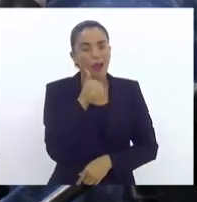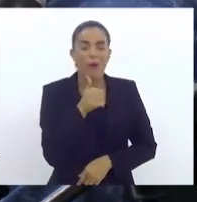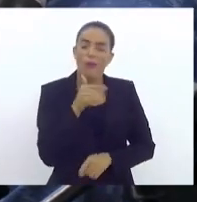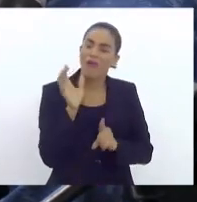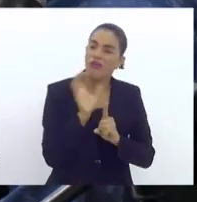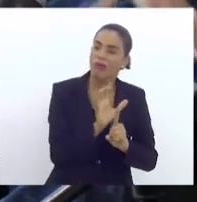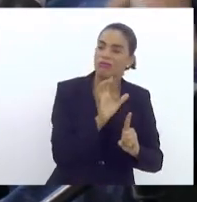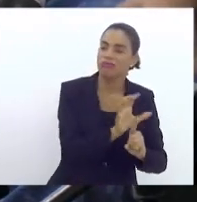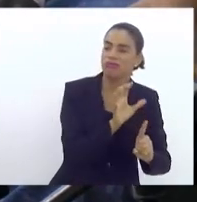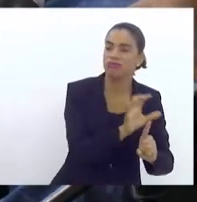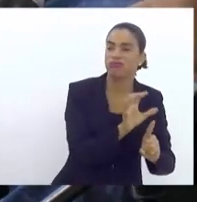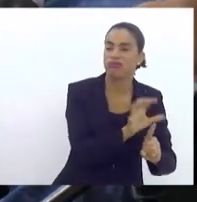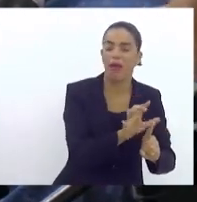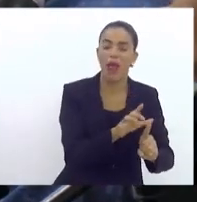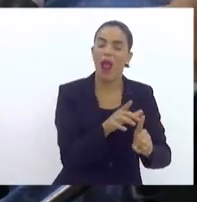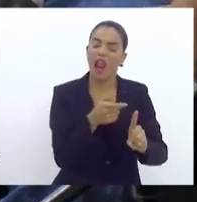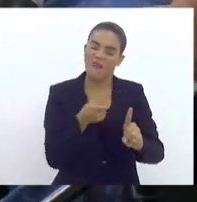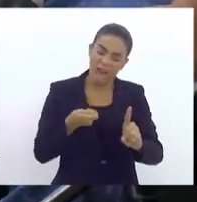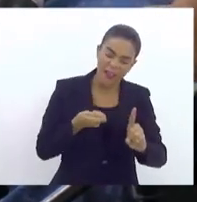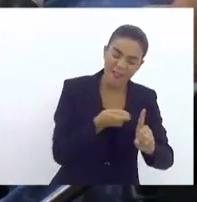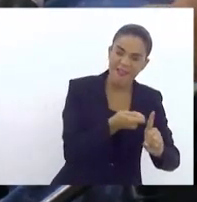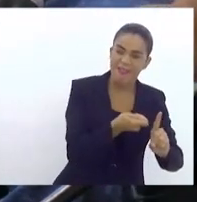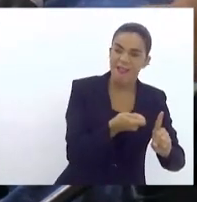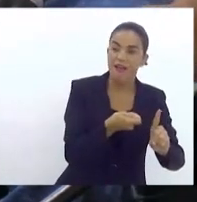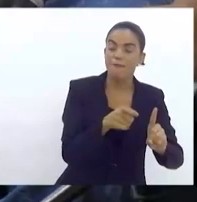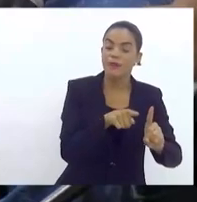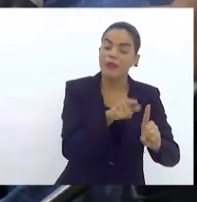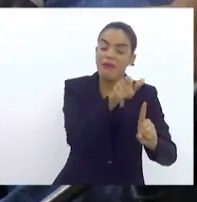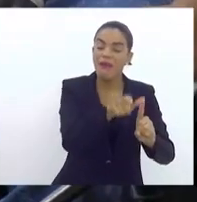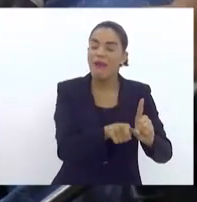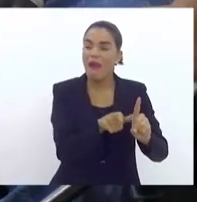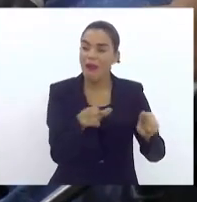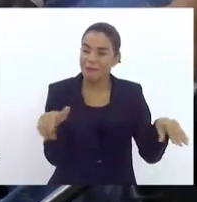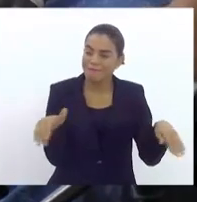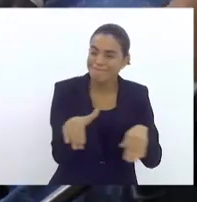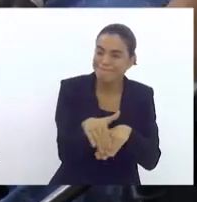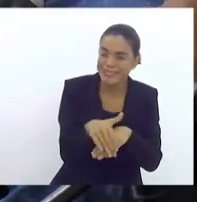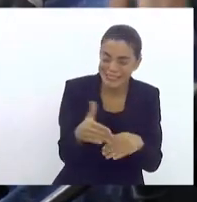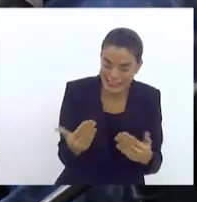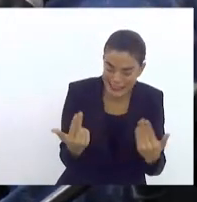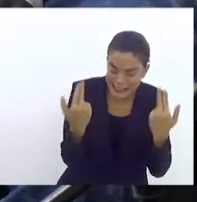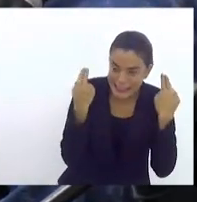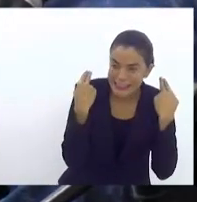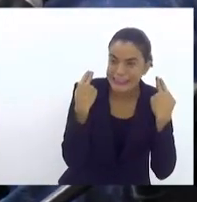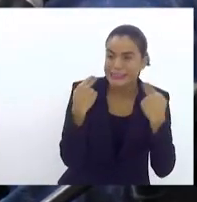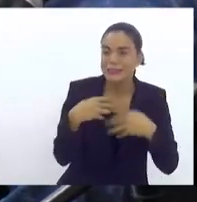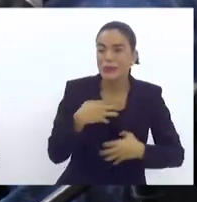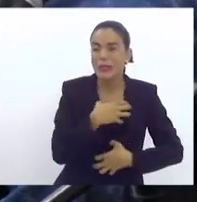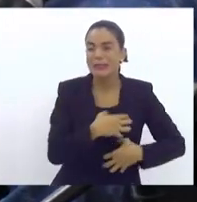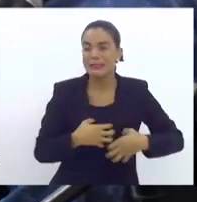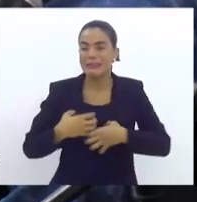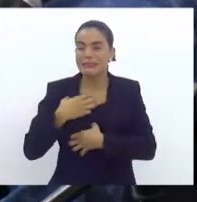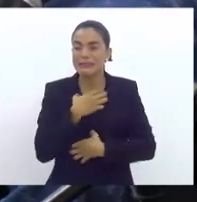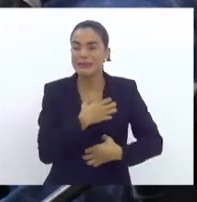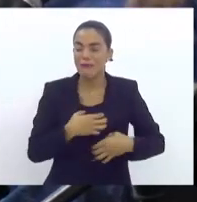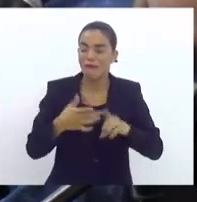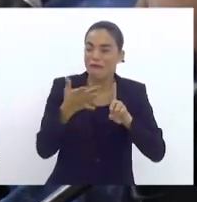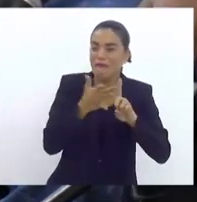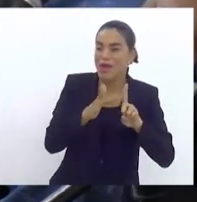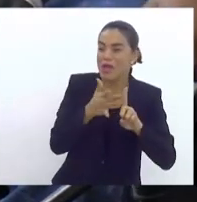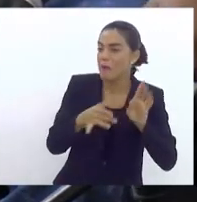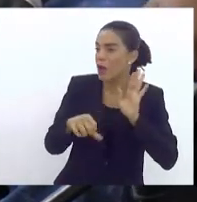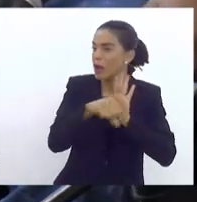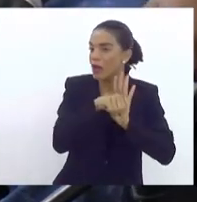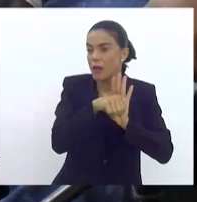foi induzida ela foi ameaçada e ela acabou ficando numa situação constrangedora sendo vítima de um crime